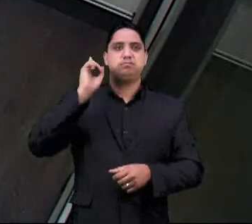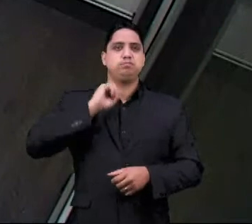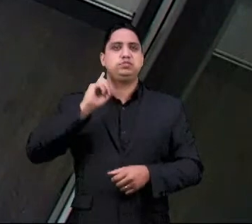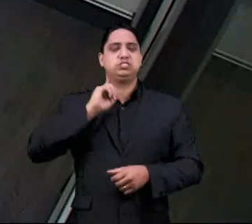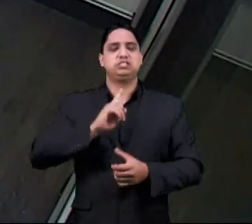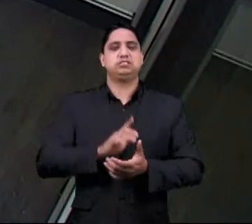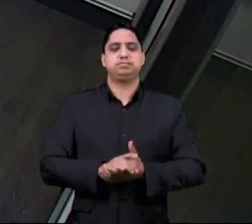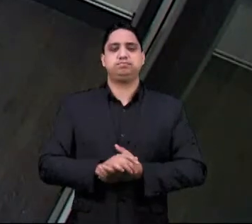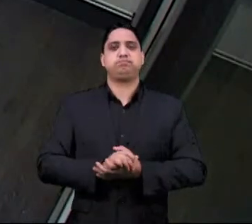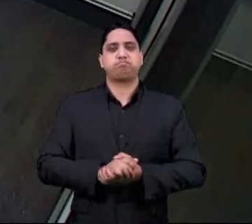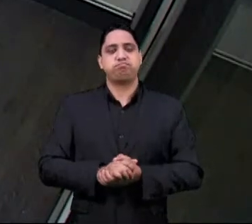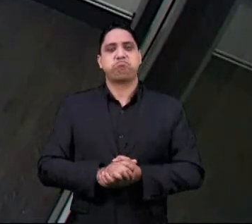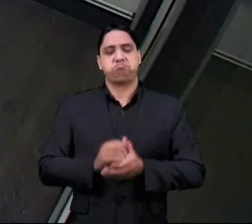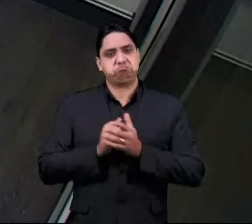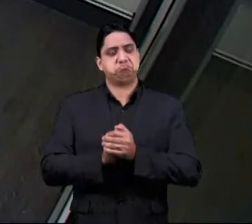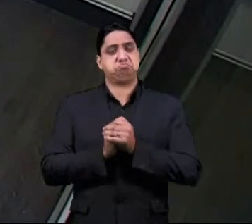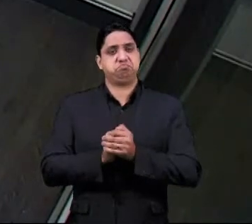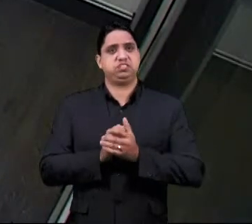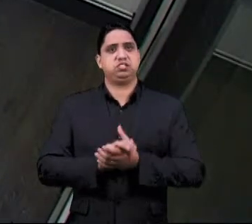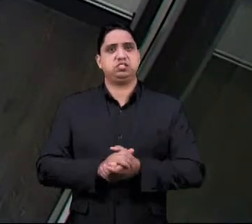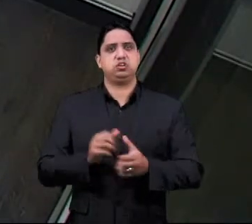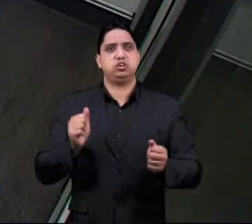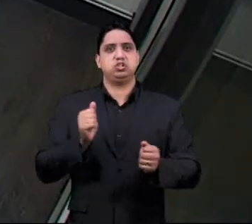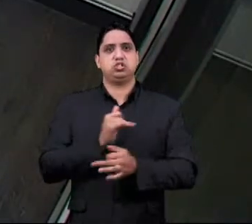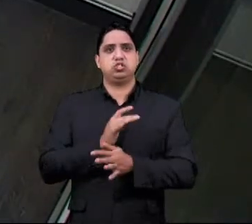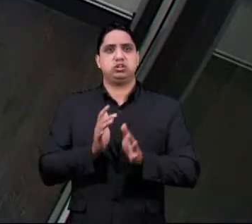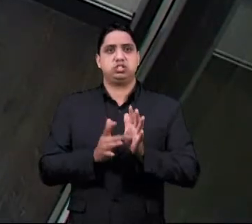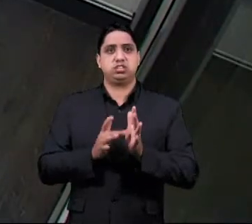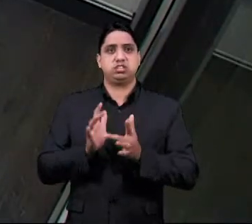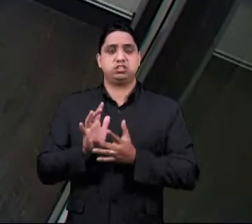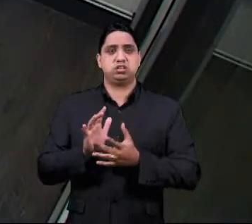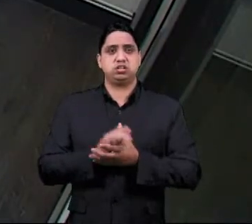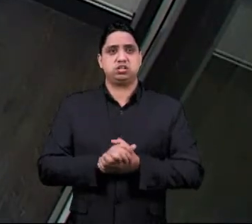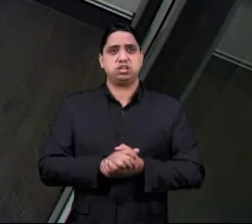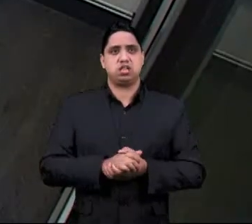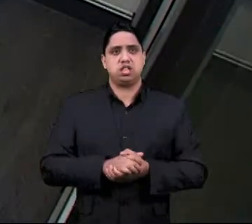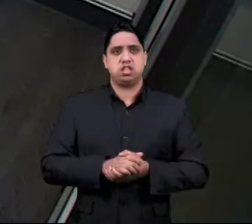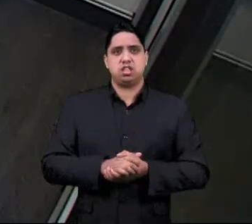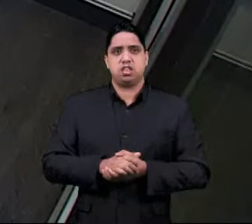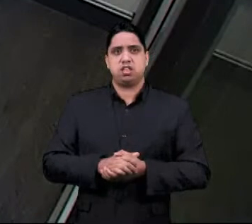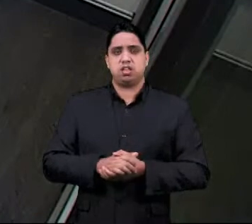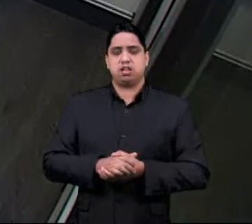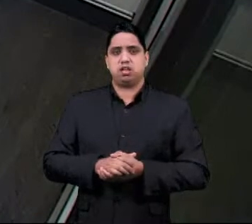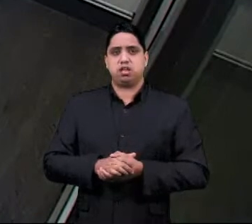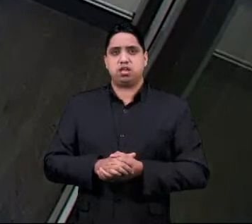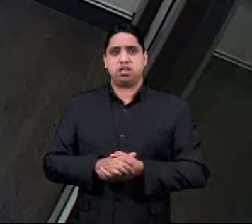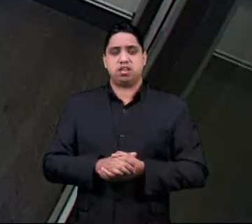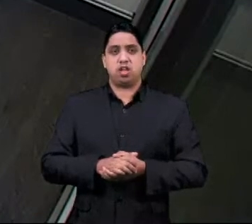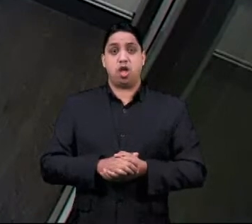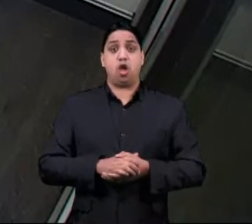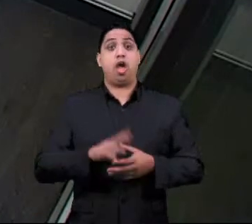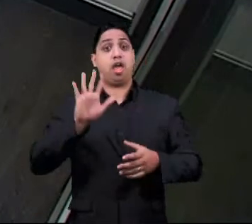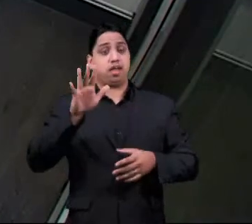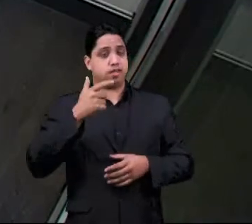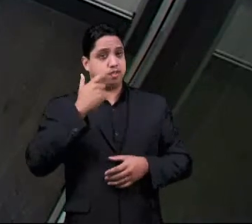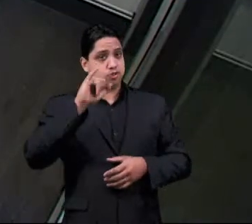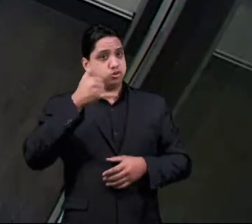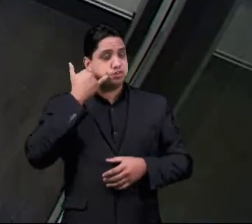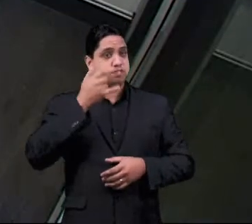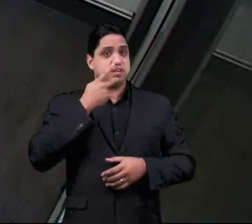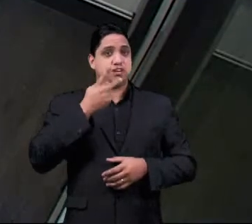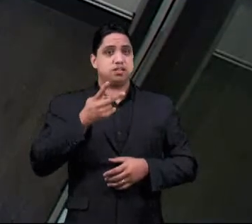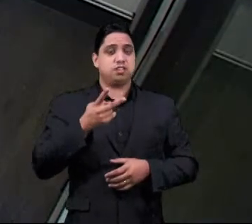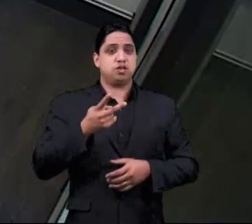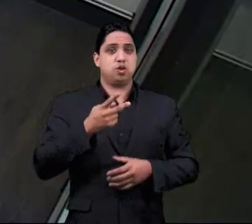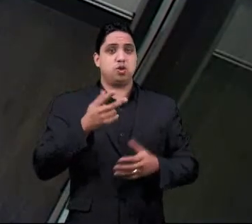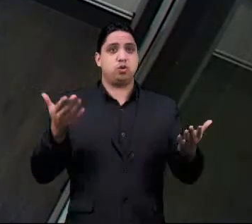é isso mesmo. Amém. Glória a Jesus. Queria fazer uma pergunta ao pastor. Hoje, o pastor Luiz Carlos Monferrari